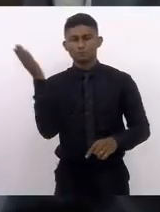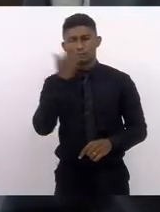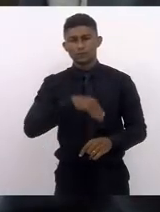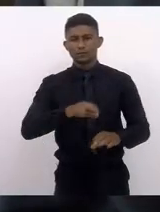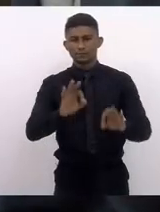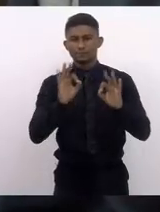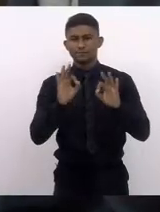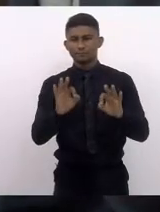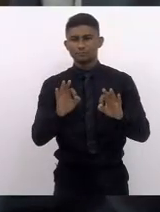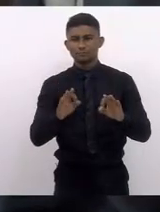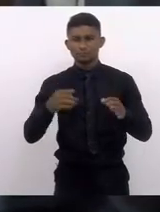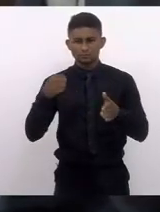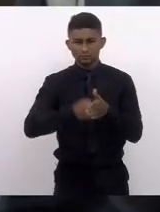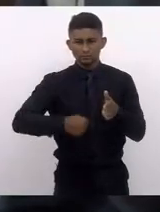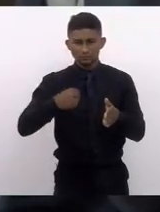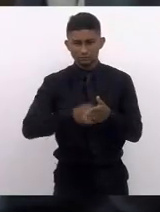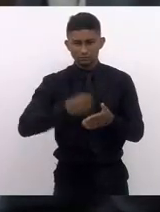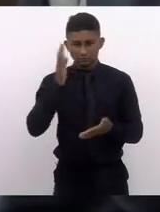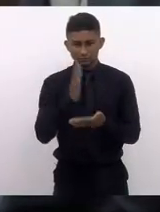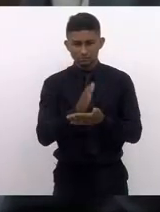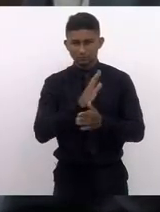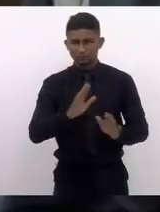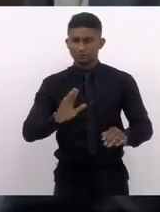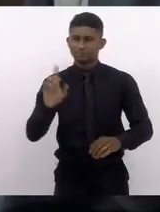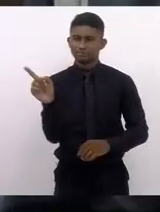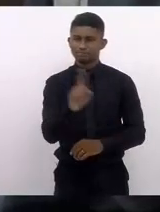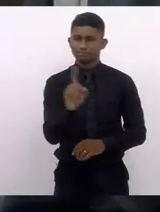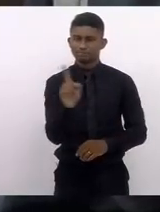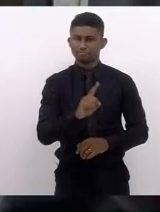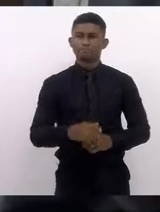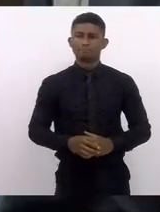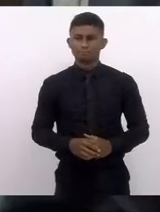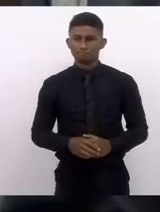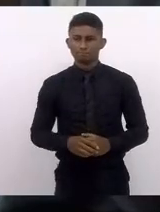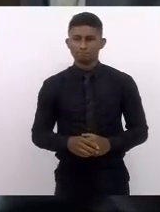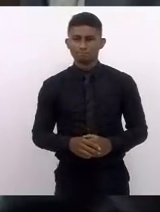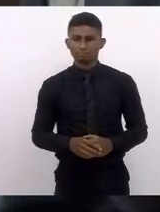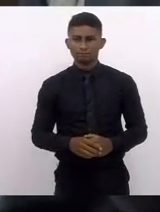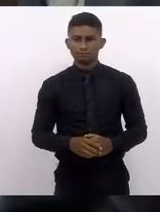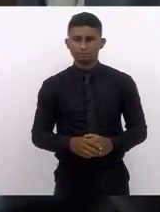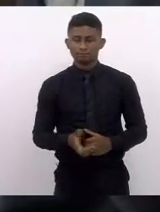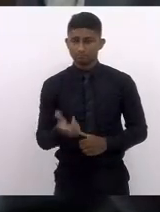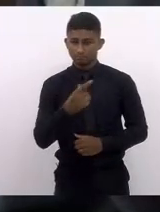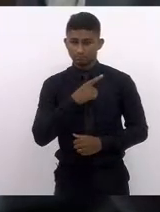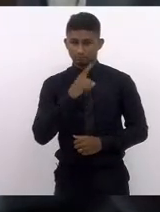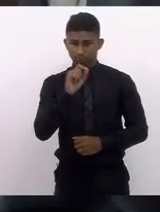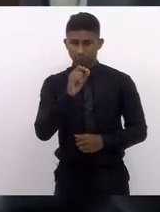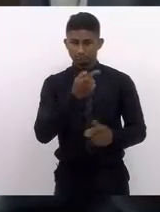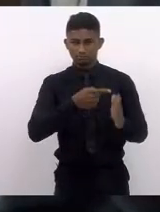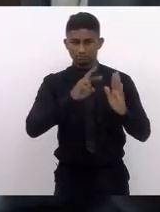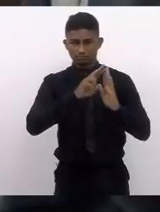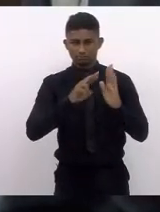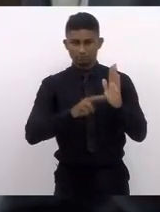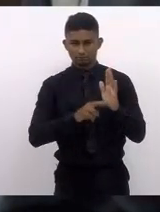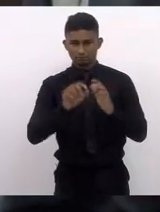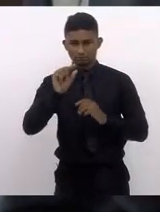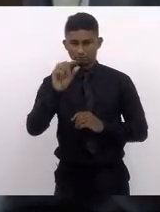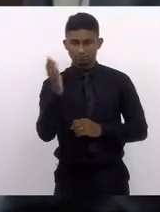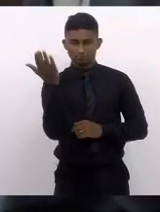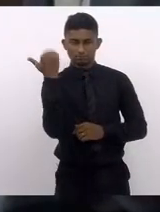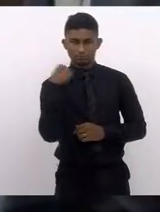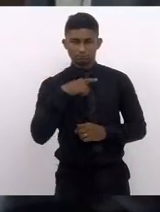de que a Lulu o cabelo a luta não acabou tem um relatório tem um relatório recente